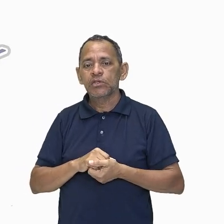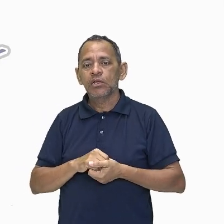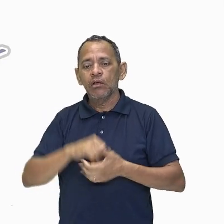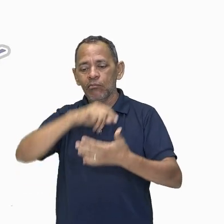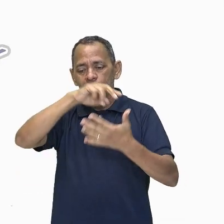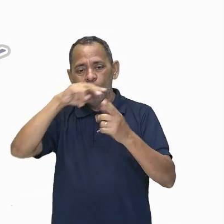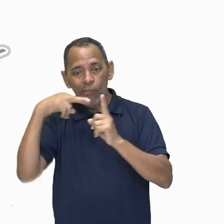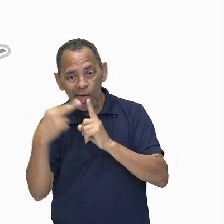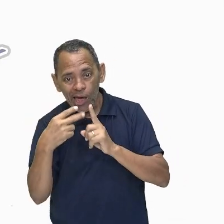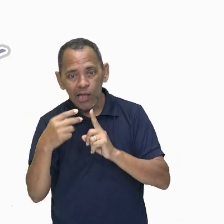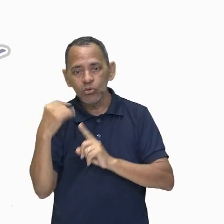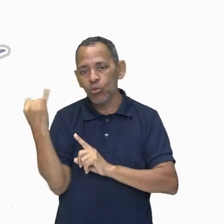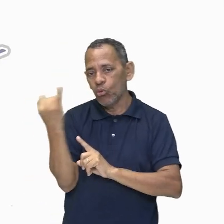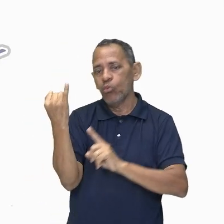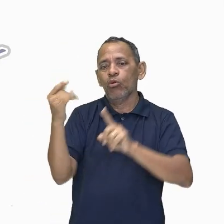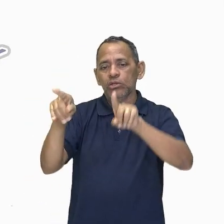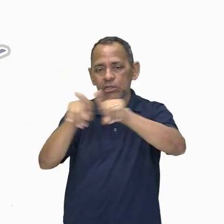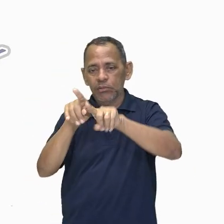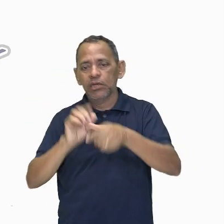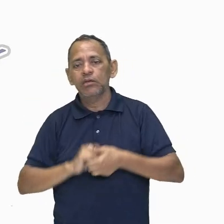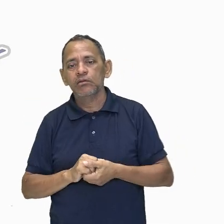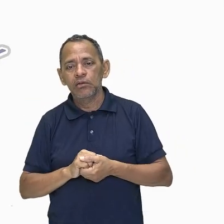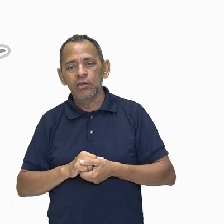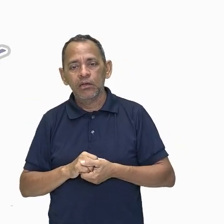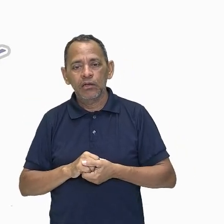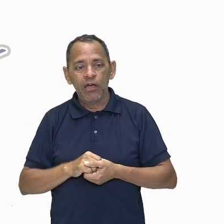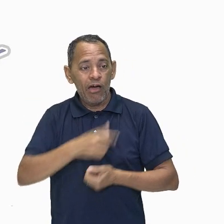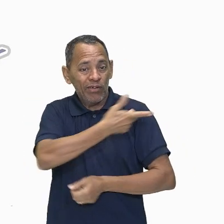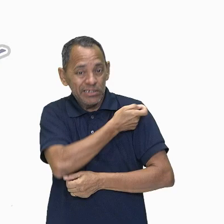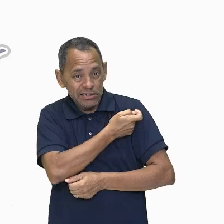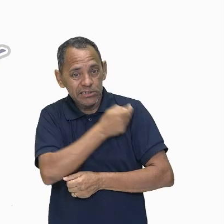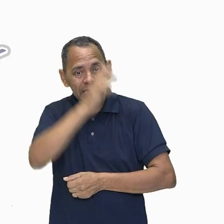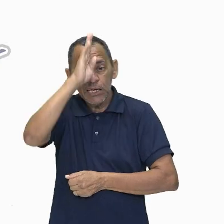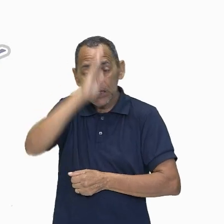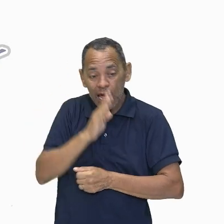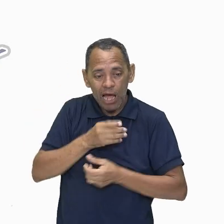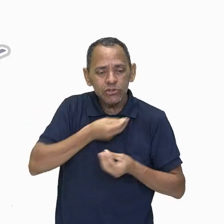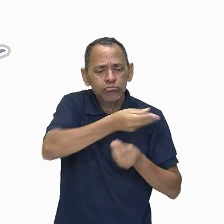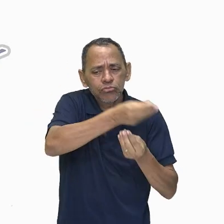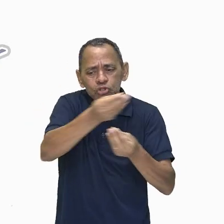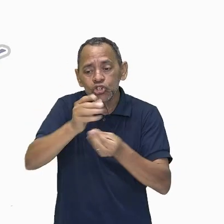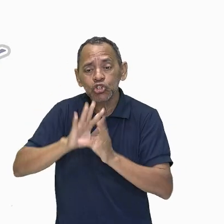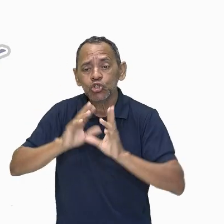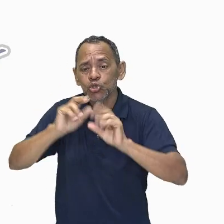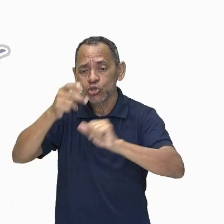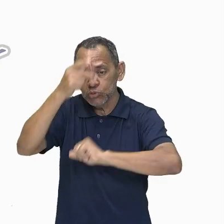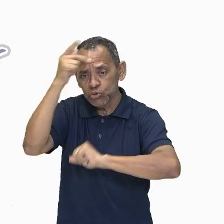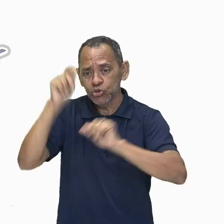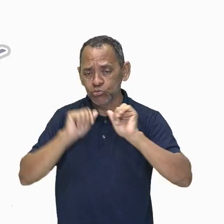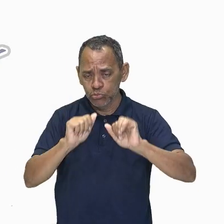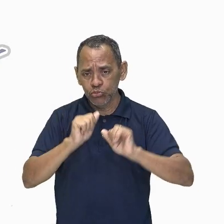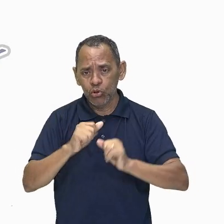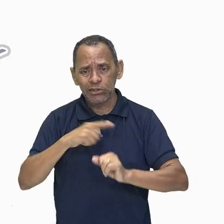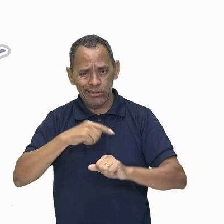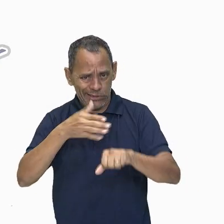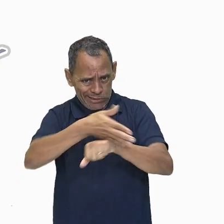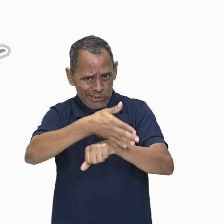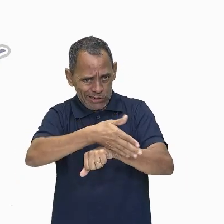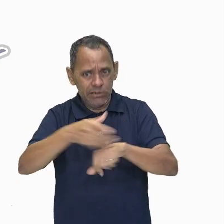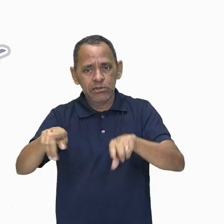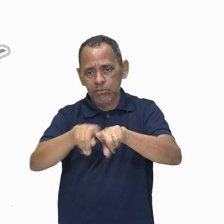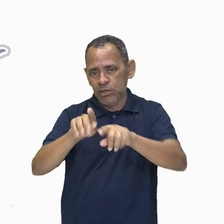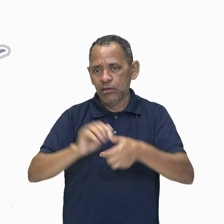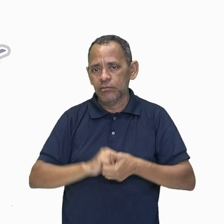direito de todos, está disponibilizada de forma gratuita pelo Sistema Único de Saúde. Então, a vacinação